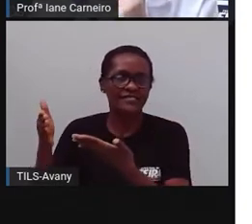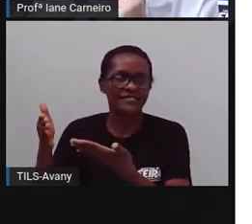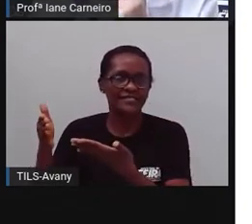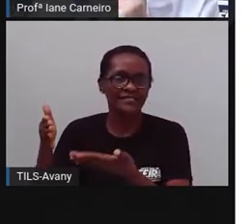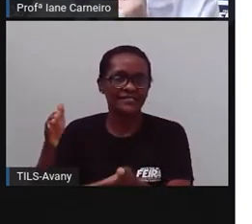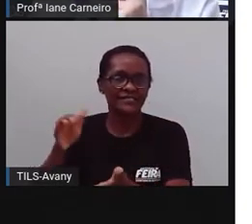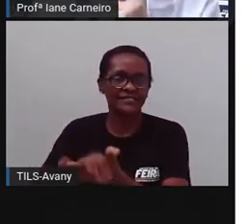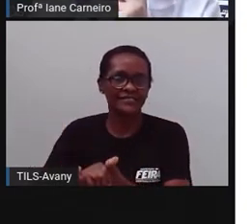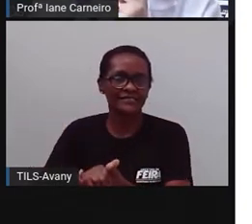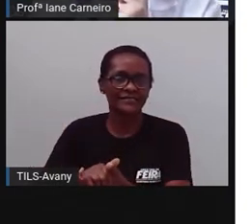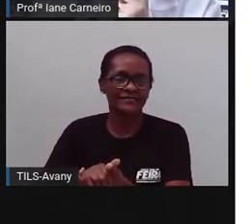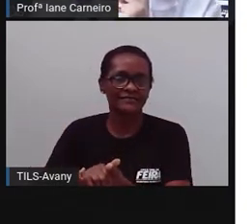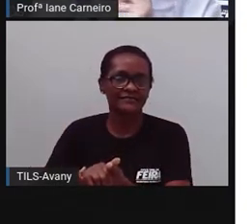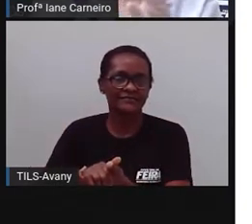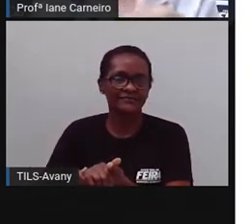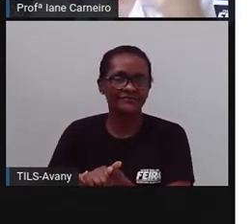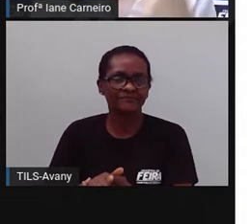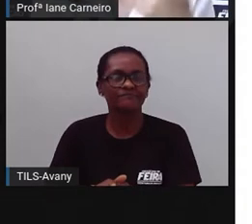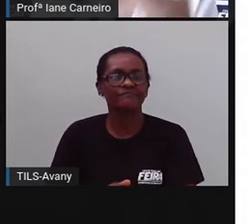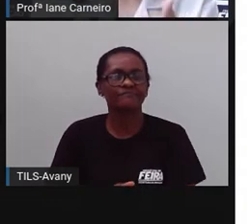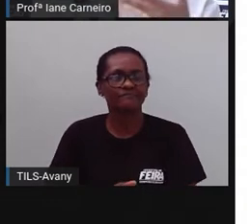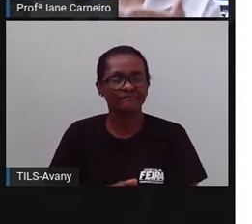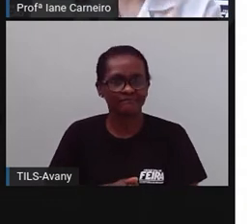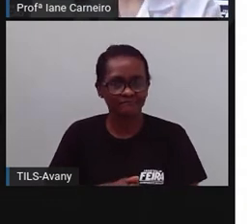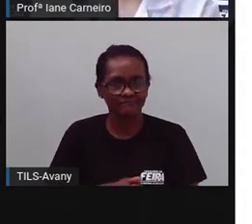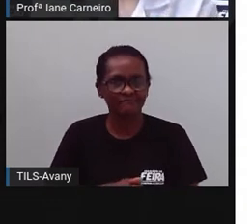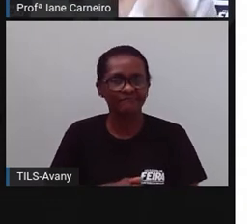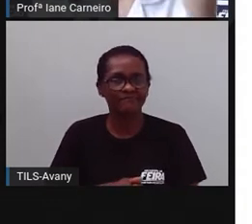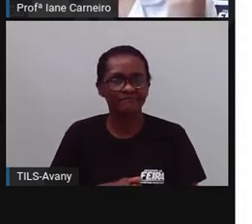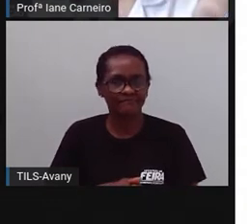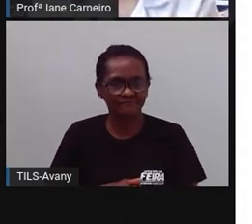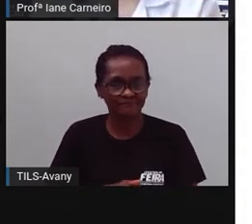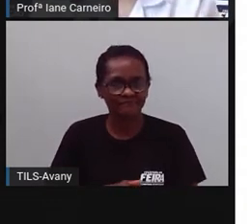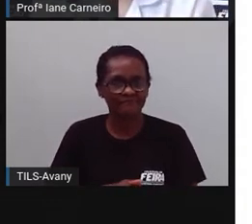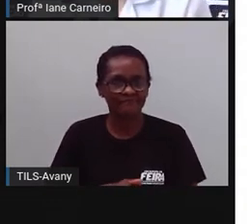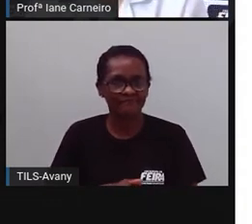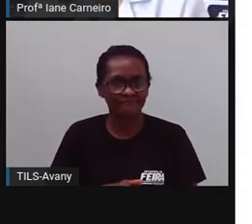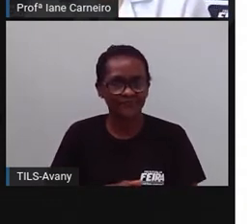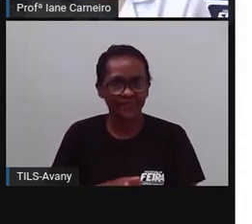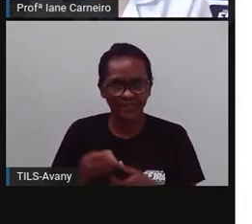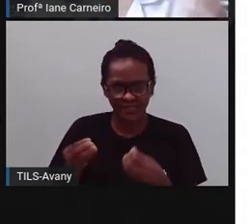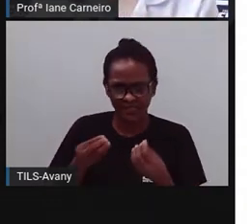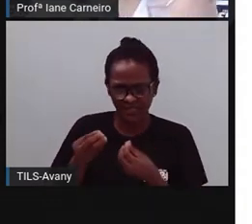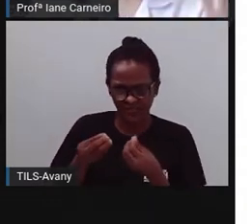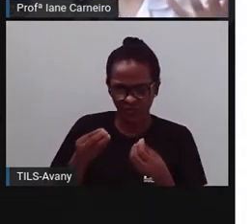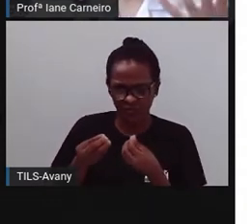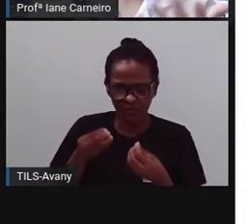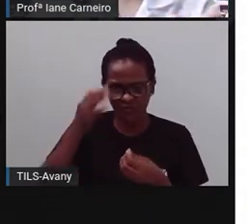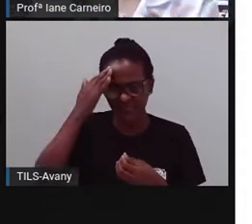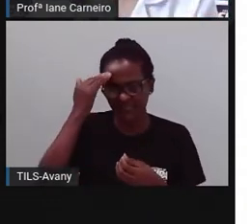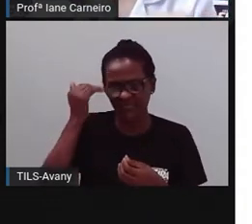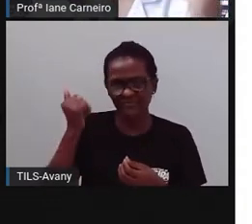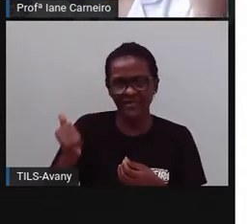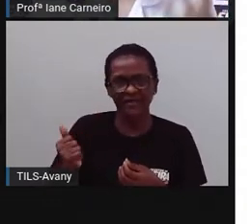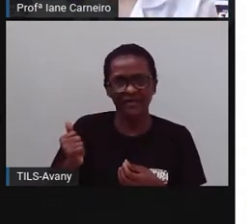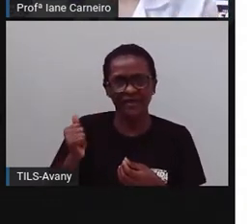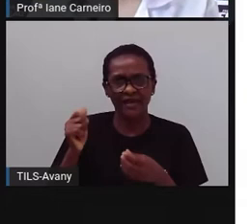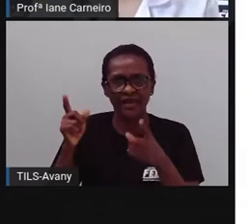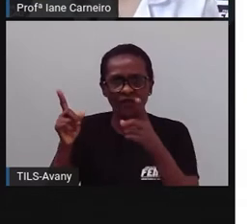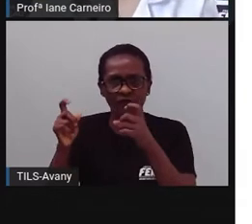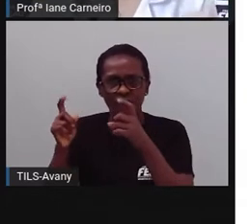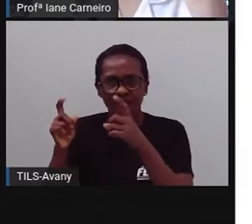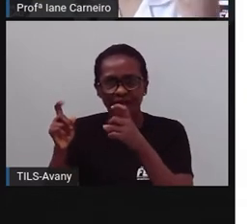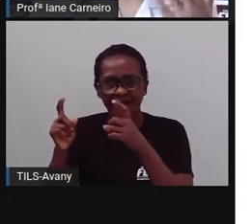casamento né se eu tô não falasse para você quer um convite de casamento você conseguiria só